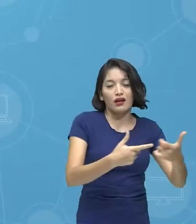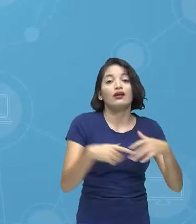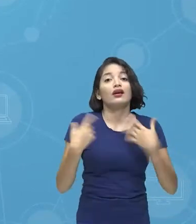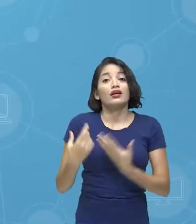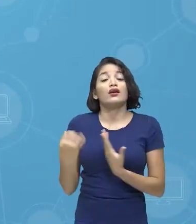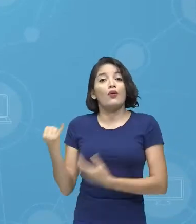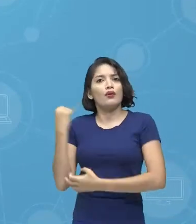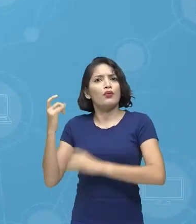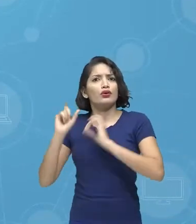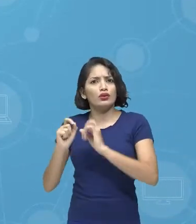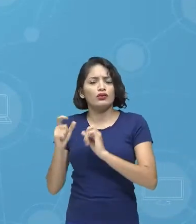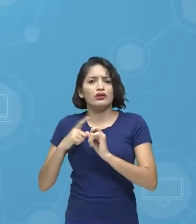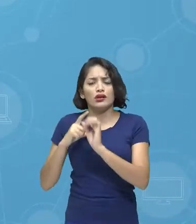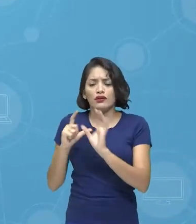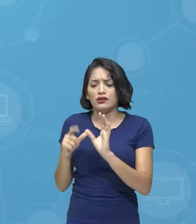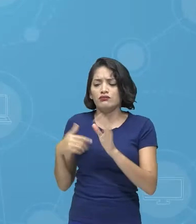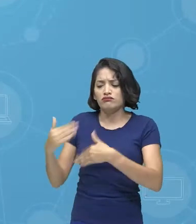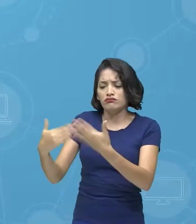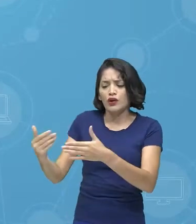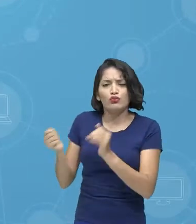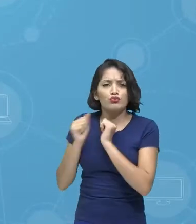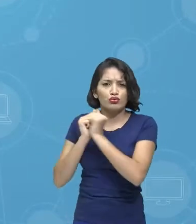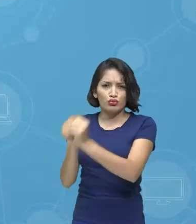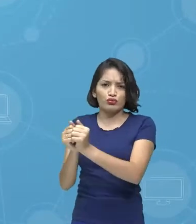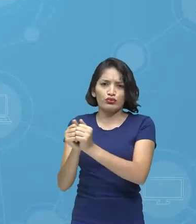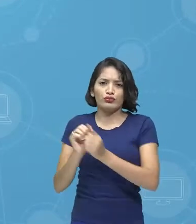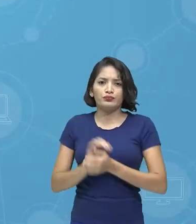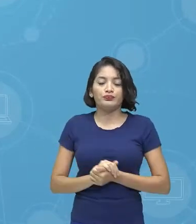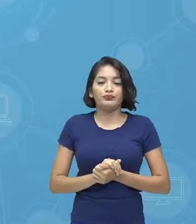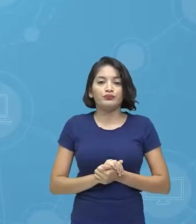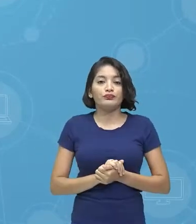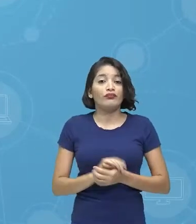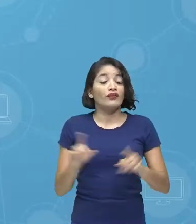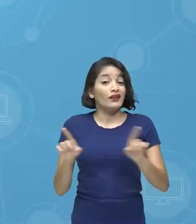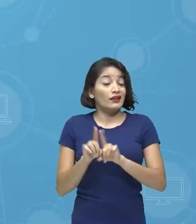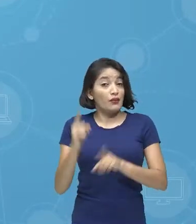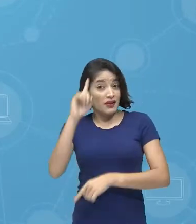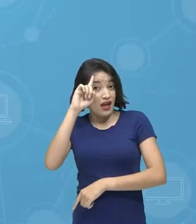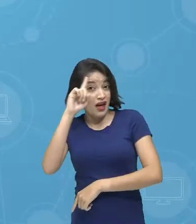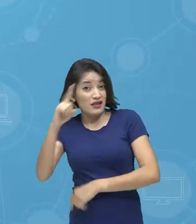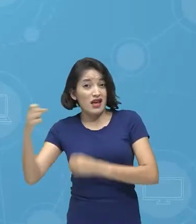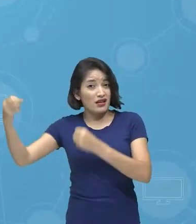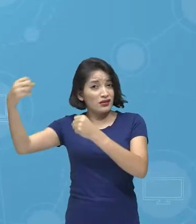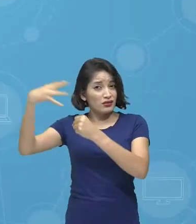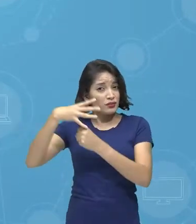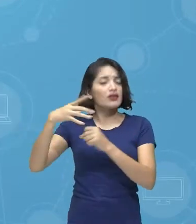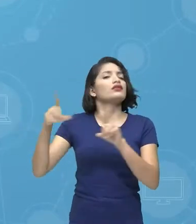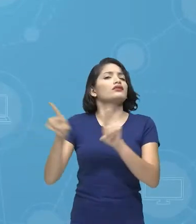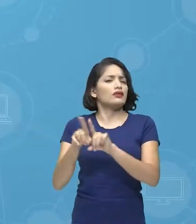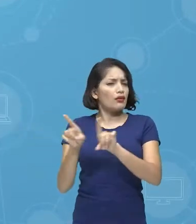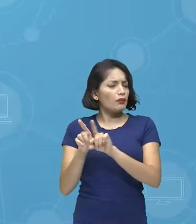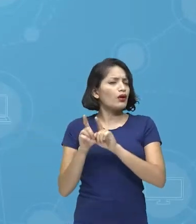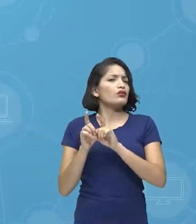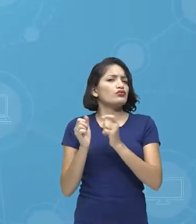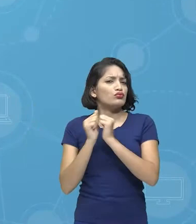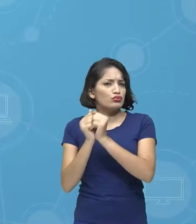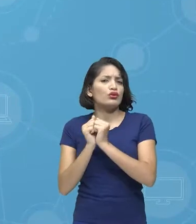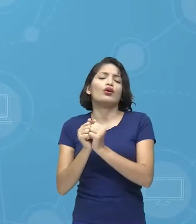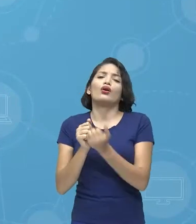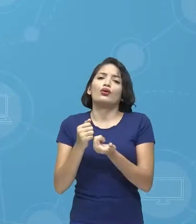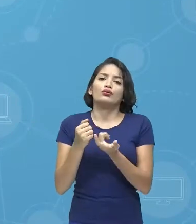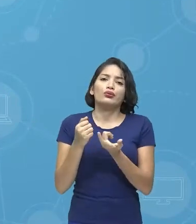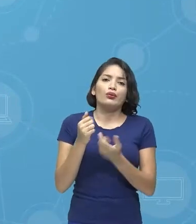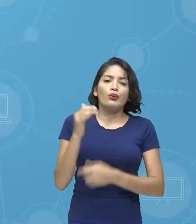que eles fizessem parte desse processo. Sem contar que as ideias iluministas vão ser trazidas ali, né, dos franceses